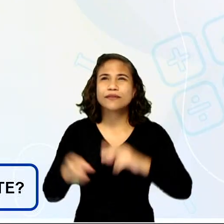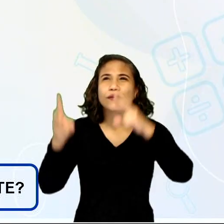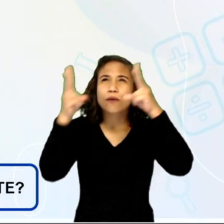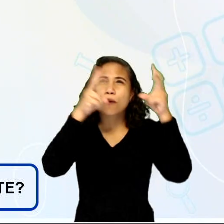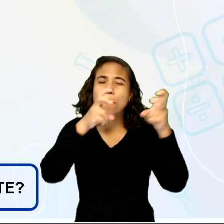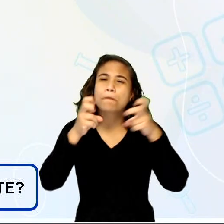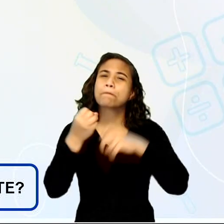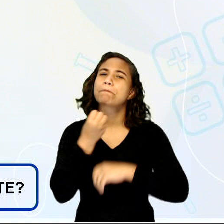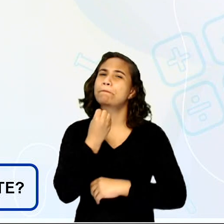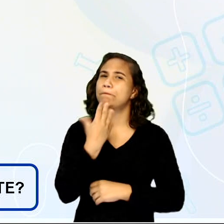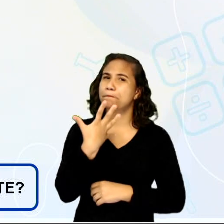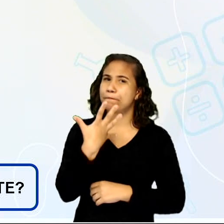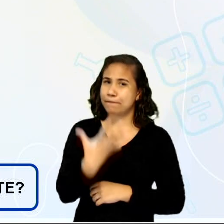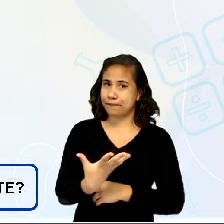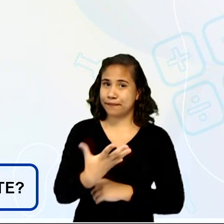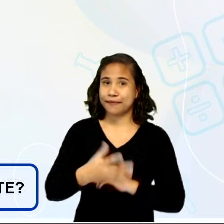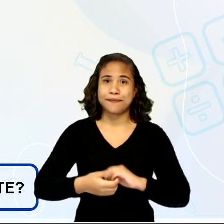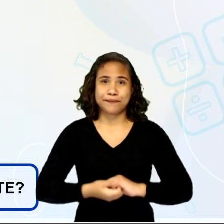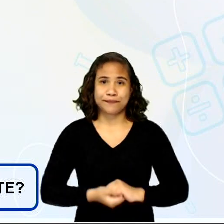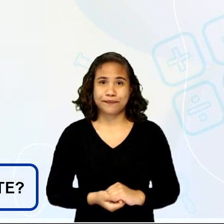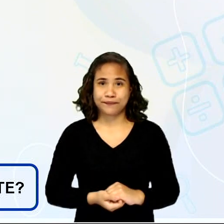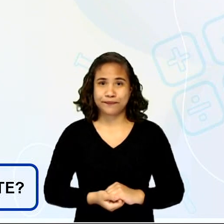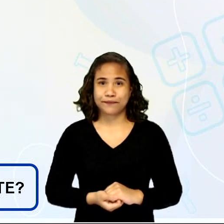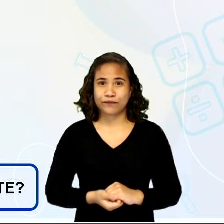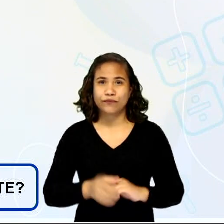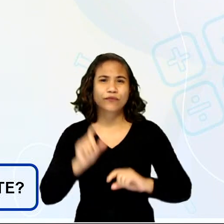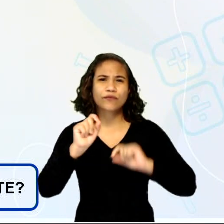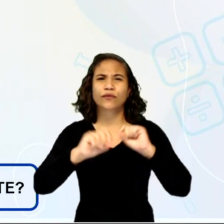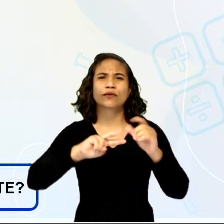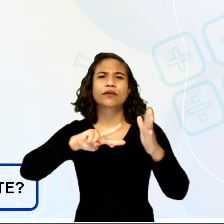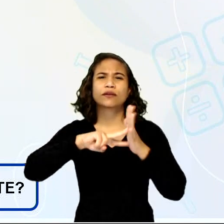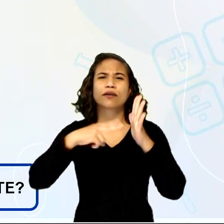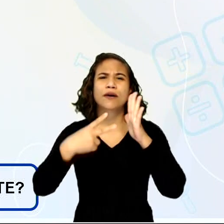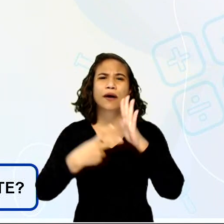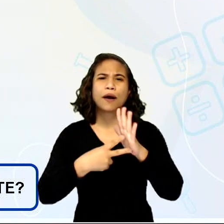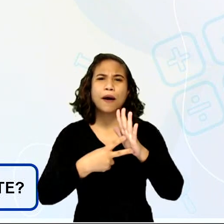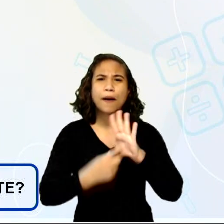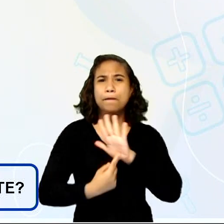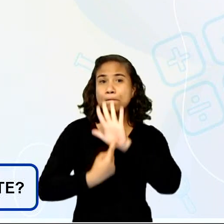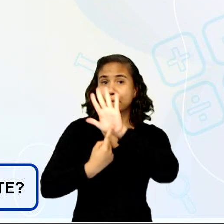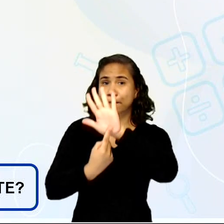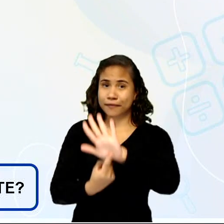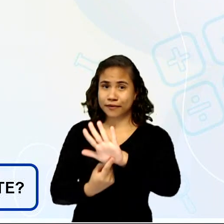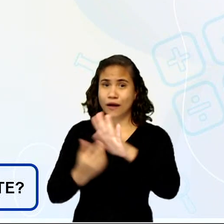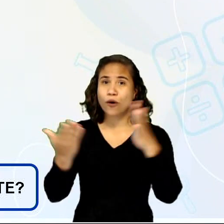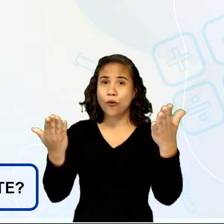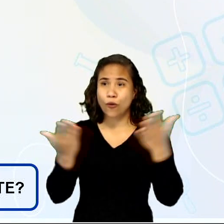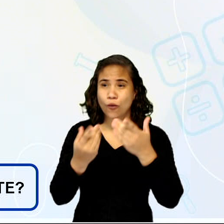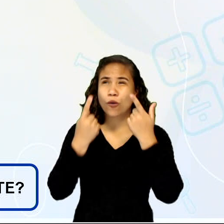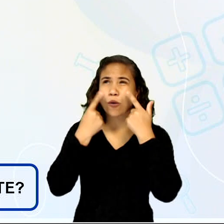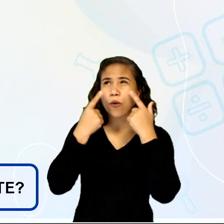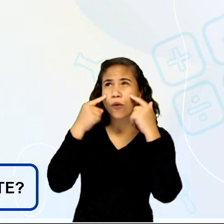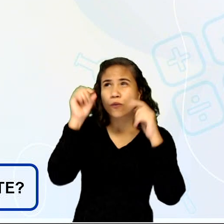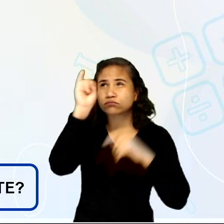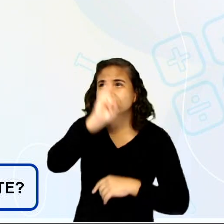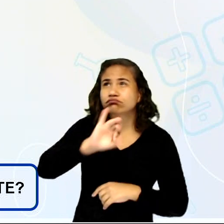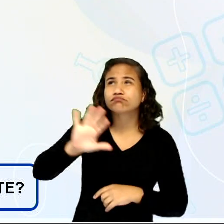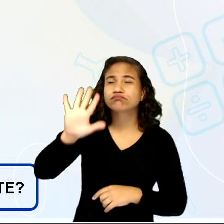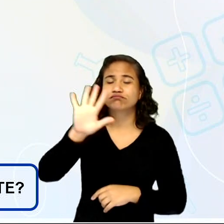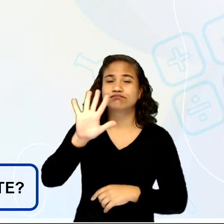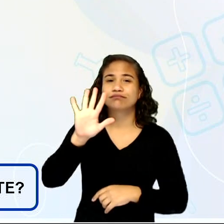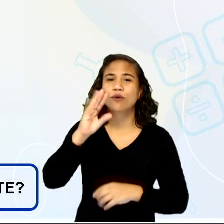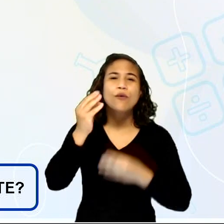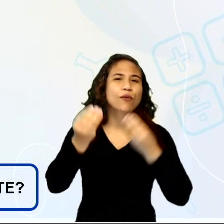Observe bem o que nós vamos apresentar nesse momento. Olha só. O que podemos ver